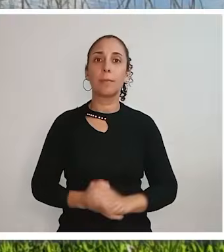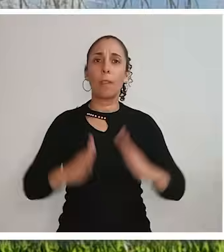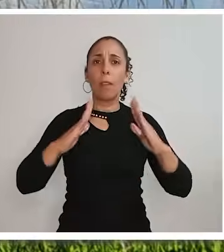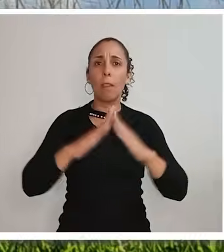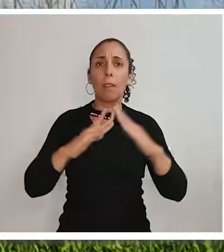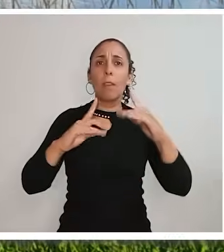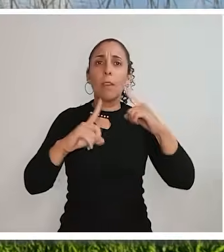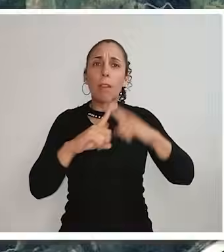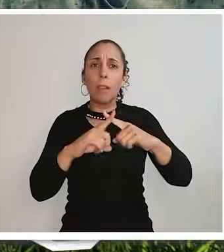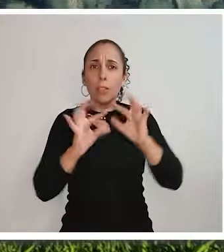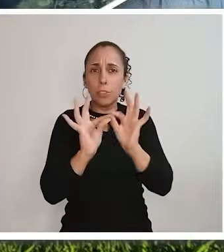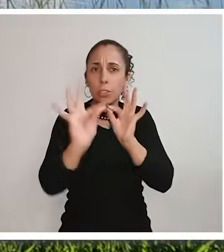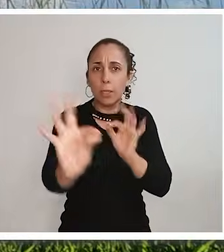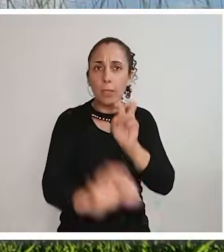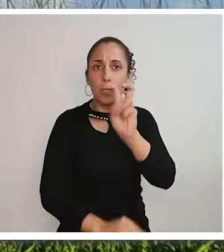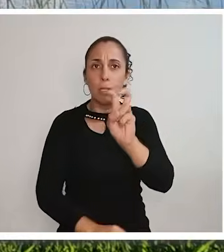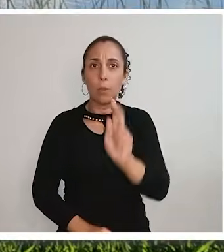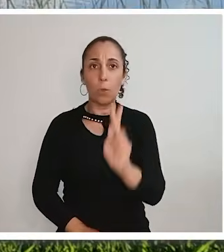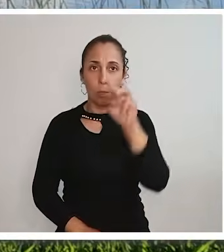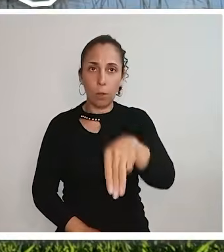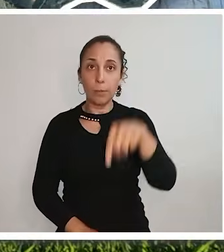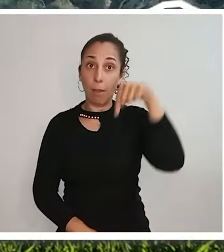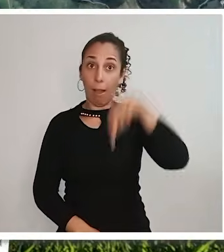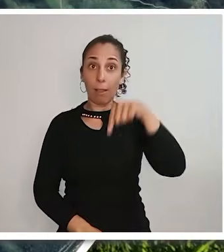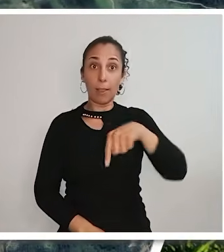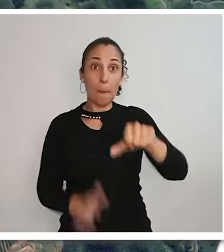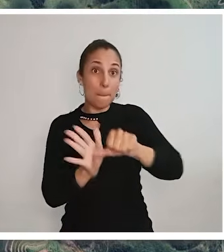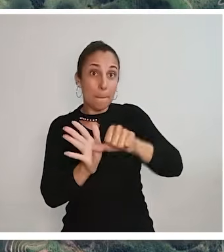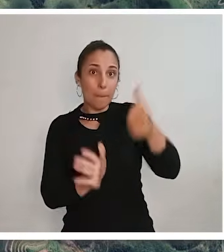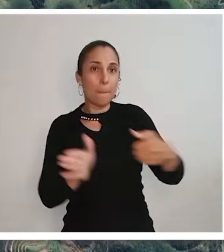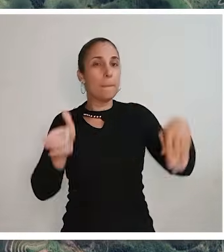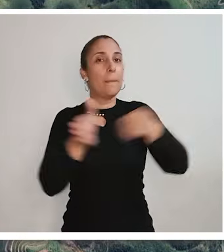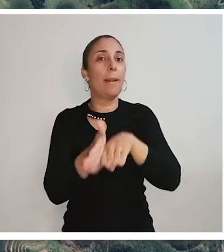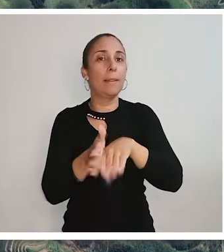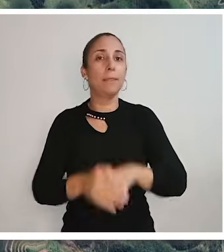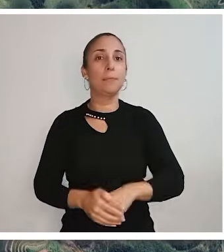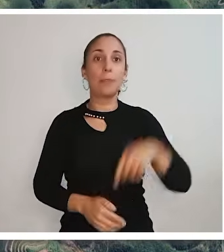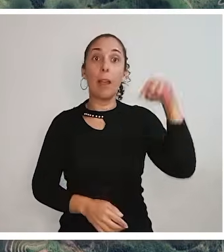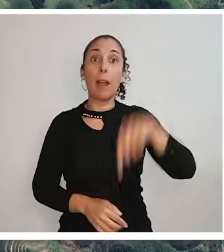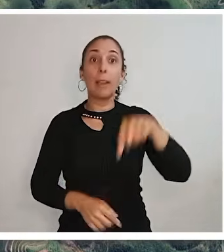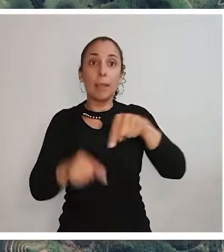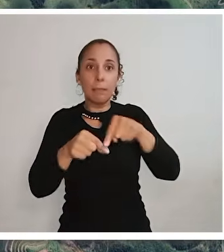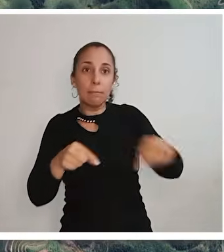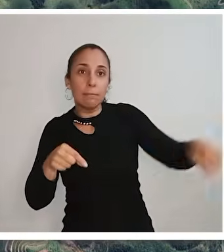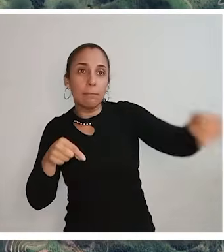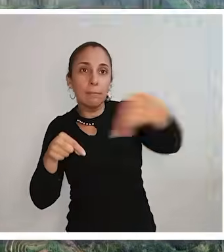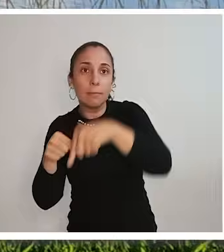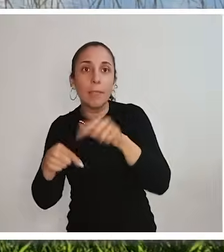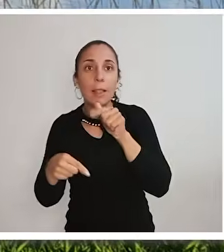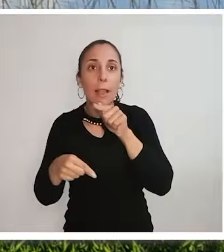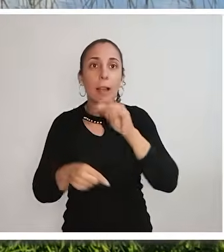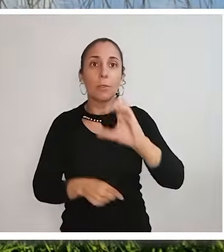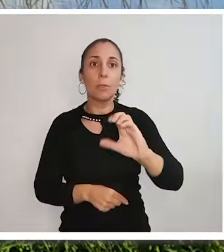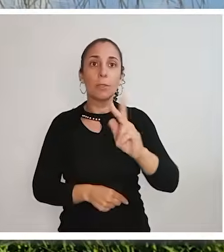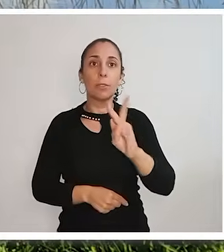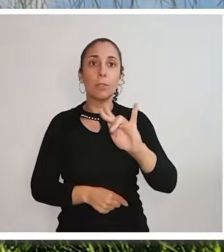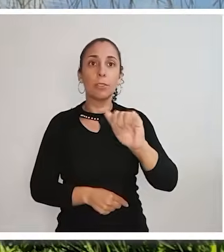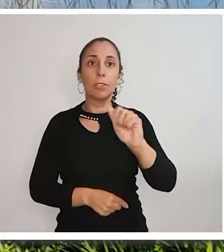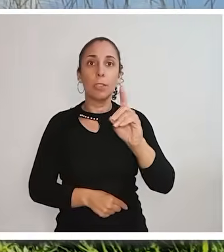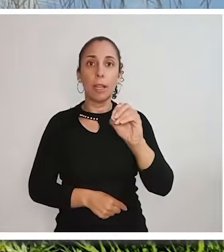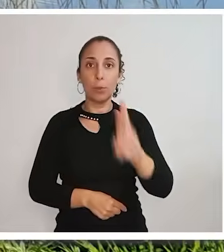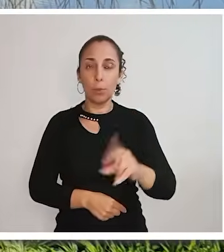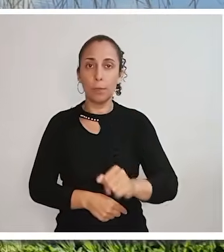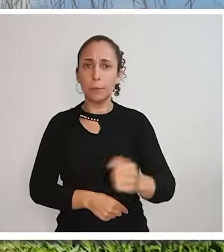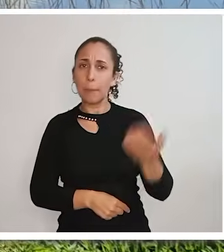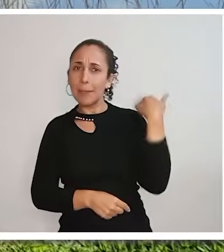E 5 quilômetros após a igreja, aqui a nossa primeira parada. Esse aqui é o que eu chamo de Lago Chiador.